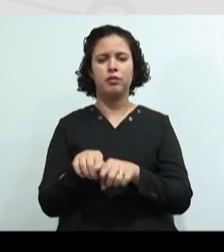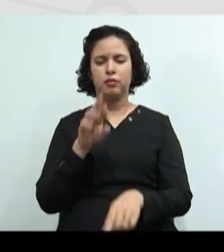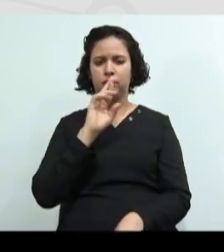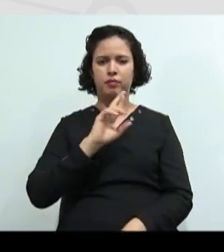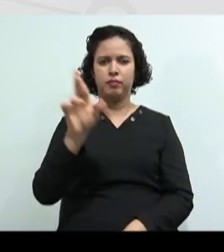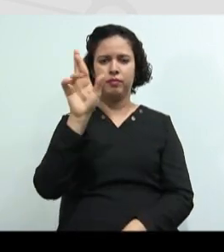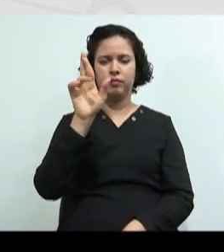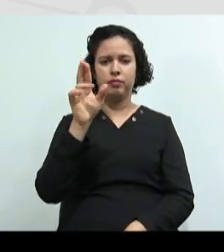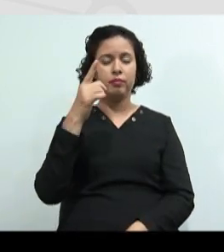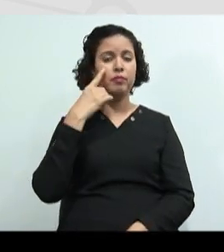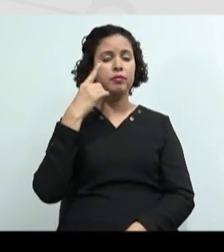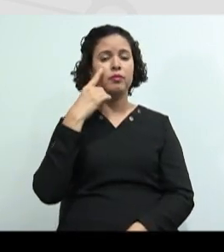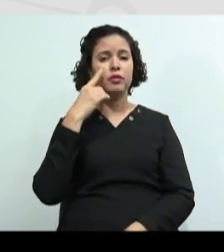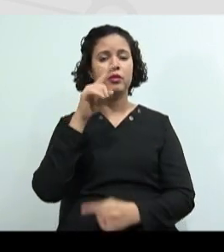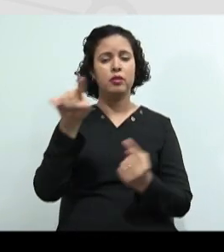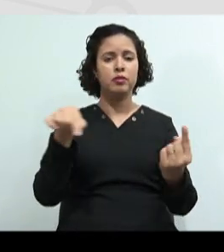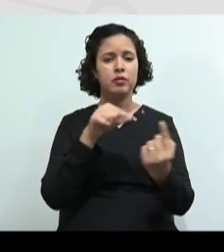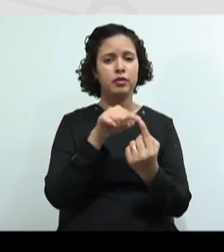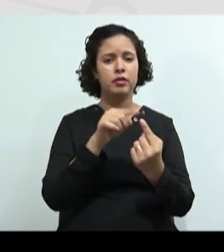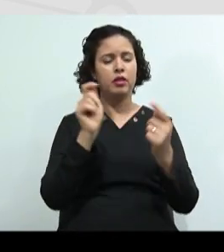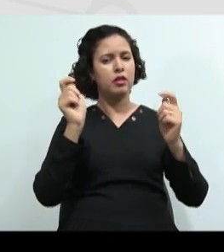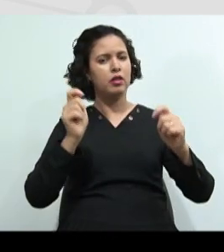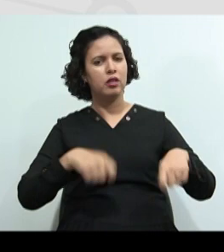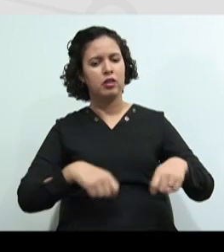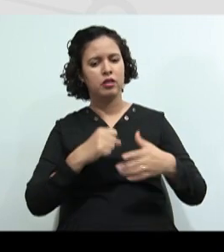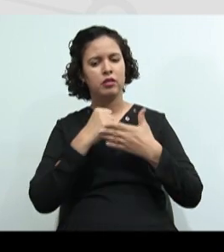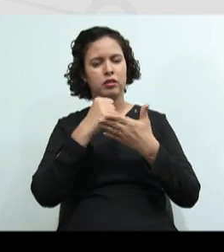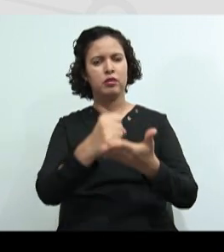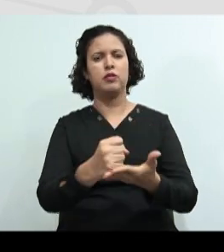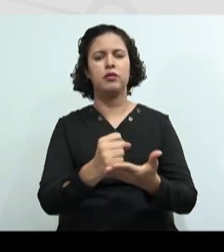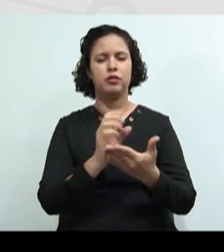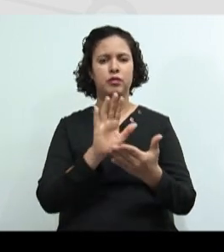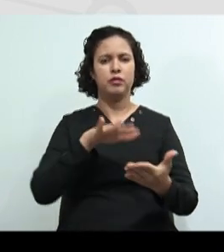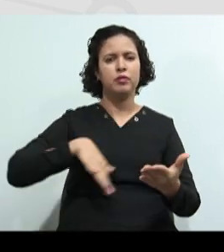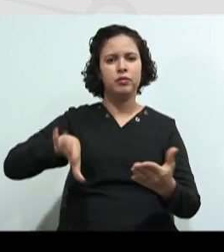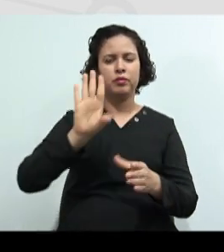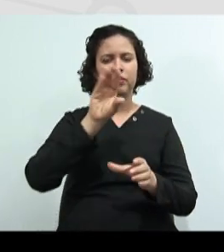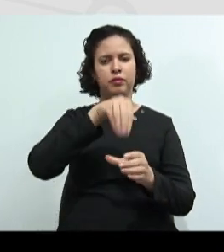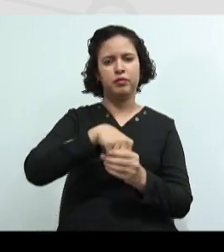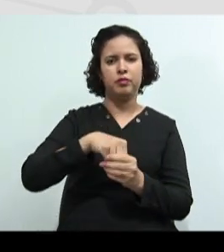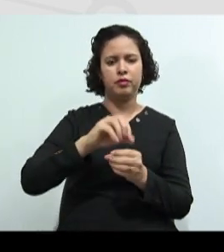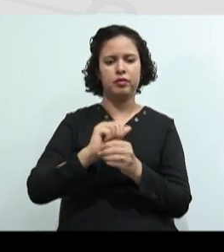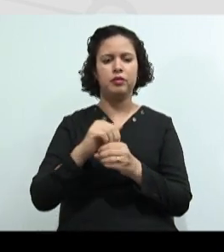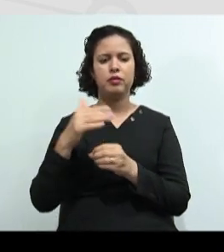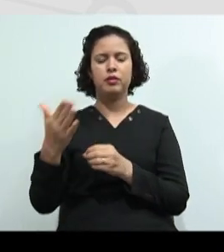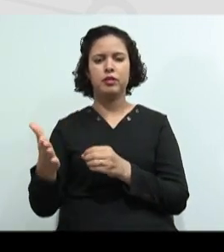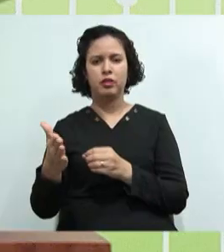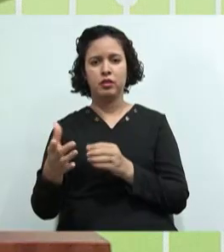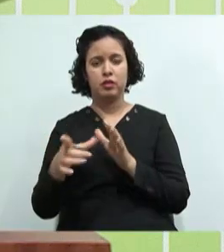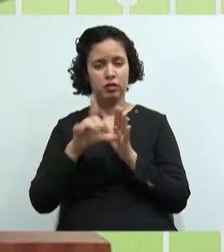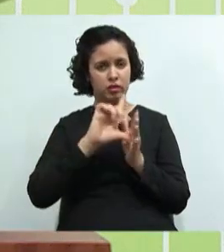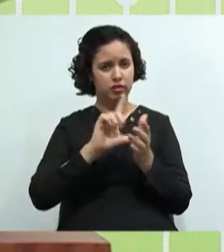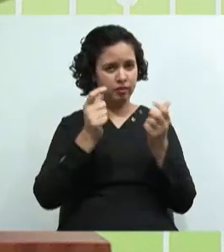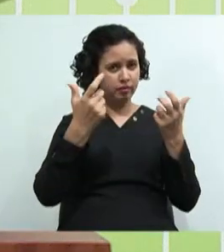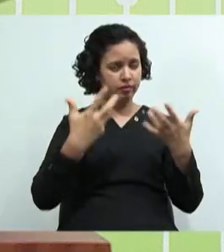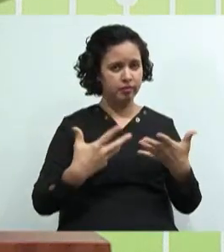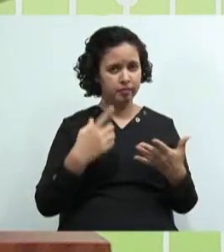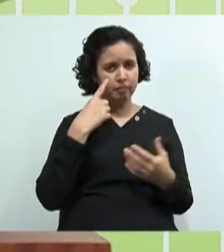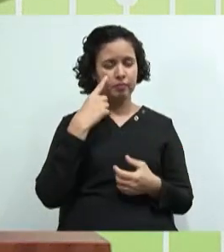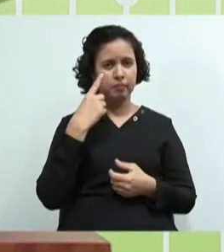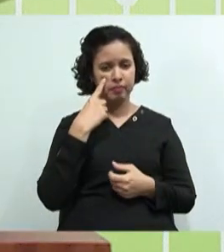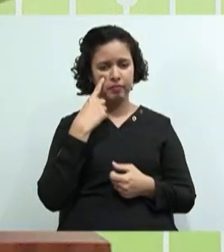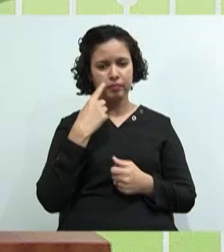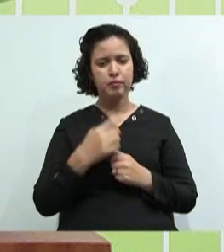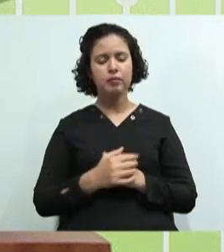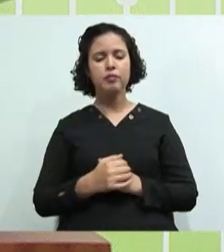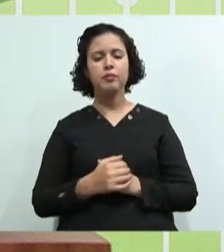se os objetivos estão atendendo tanto ao ambiente interno quanto ao externo. Volta aqui para mim antes de eu te mostrar alguns exemplos.